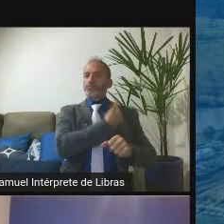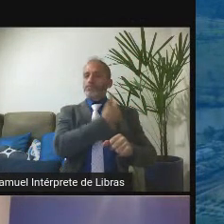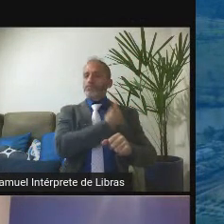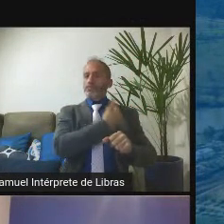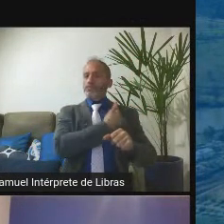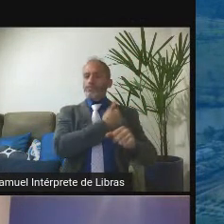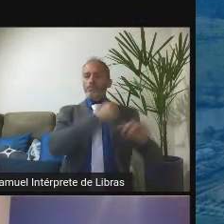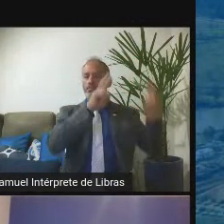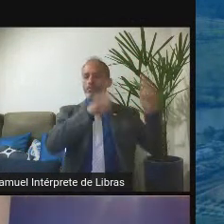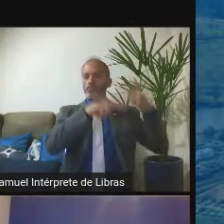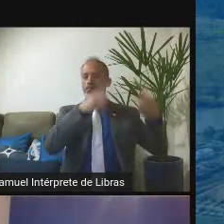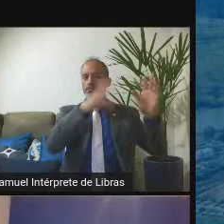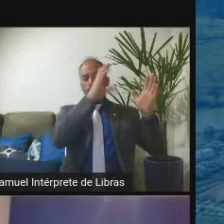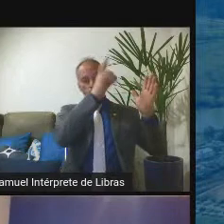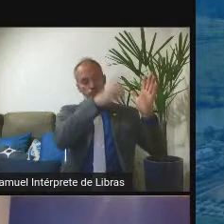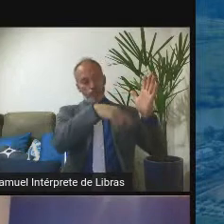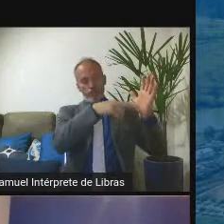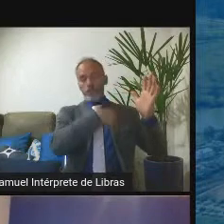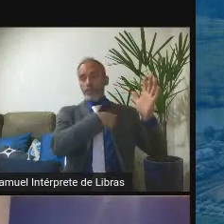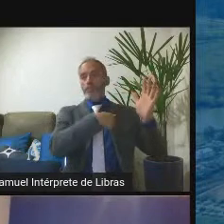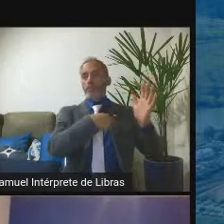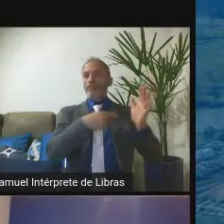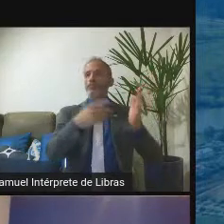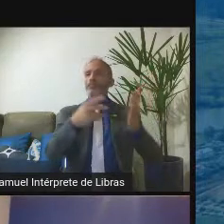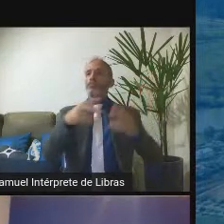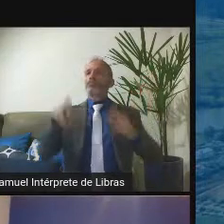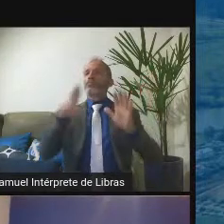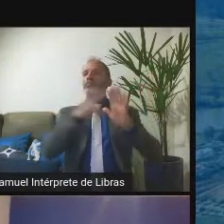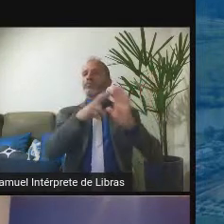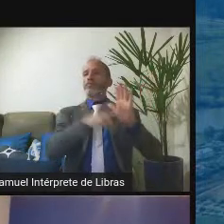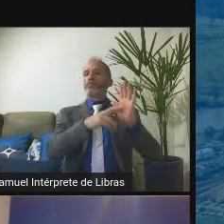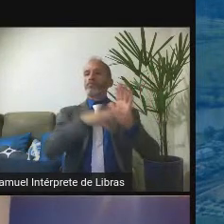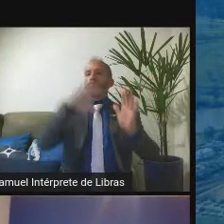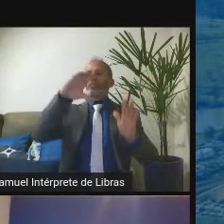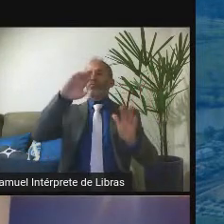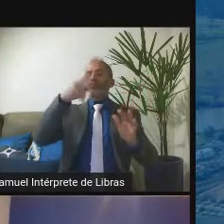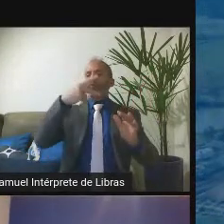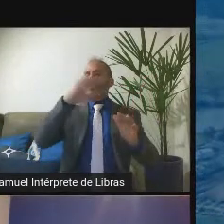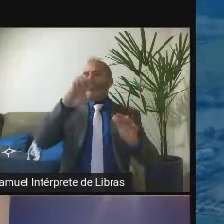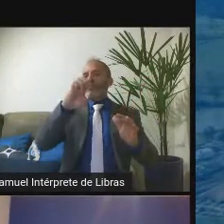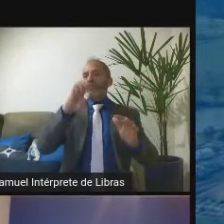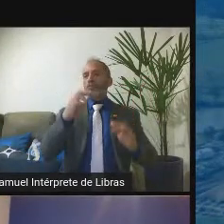análise curricular, conforme consta da resolução CEP